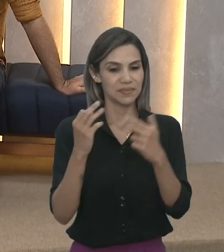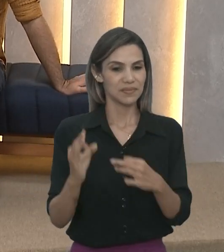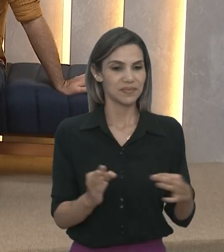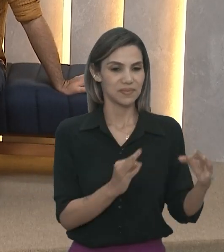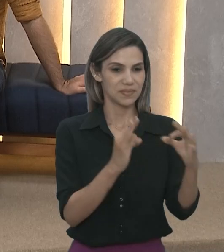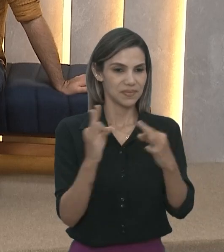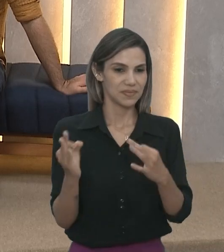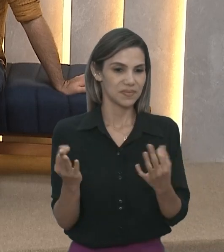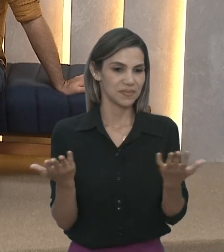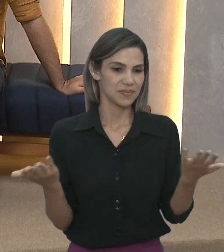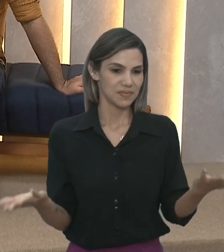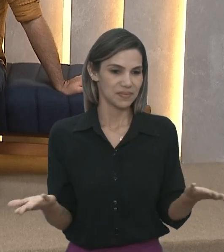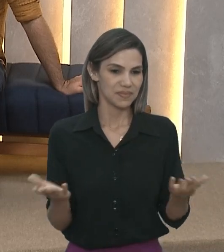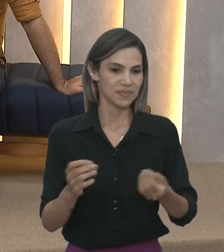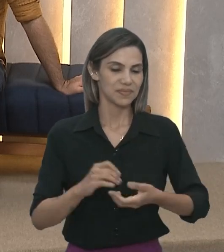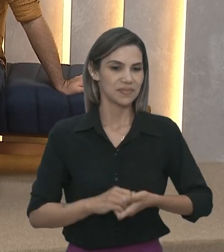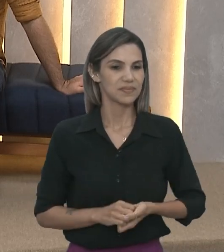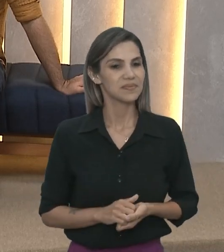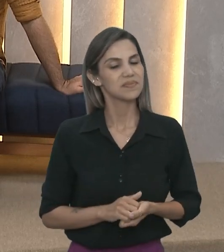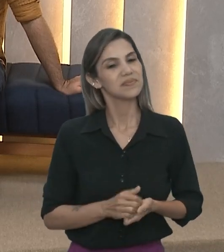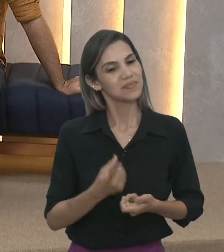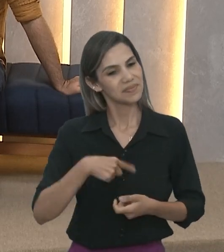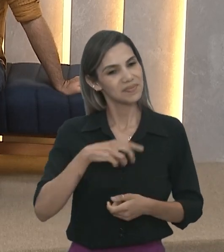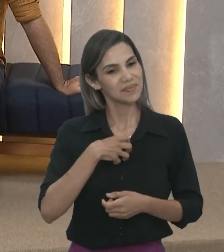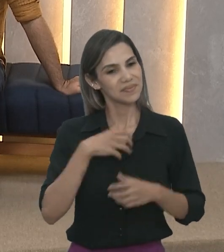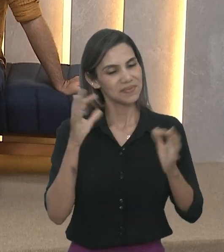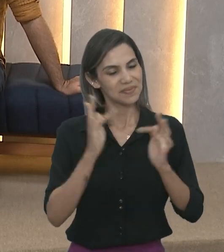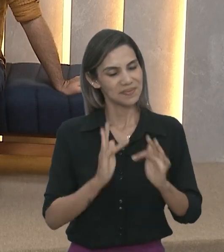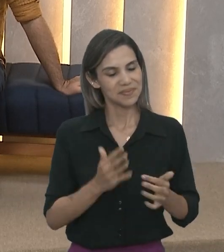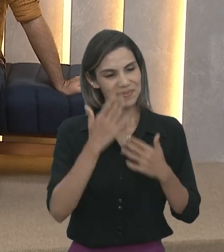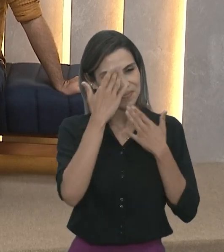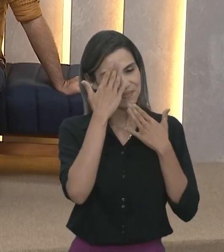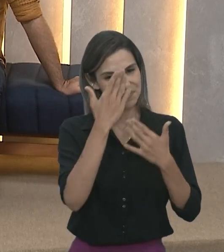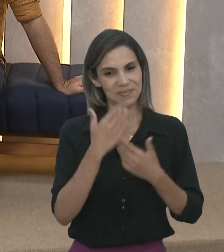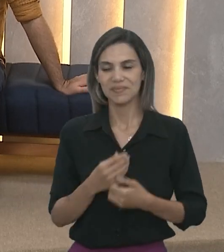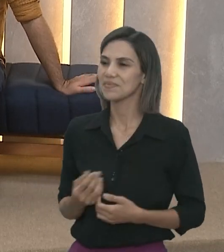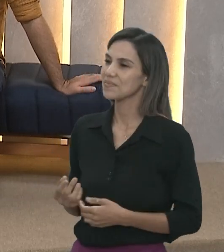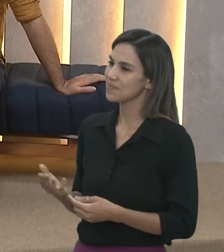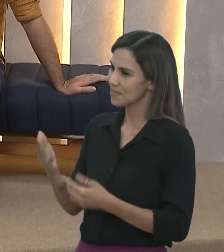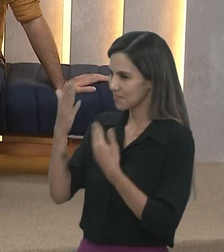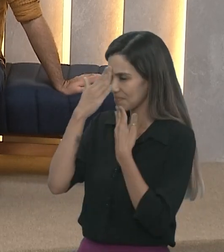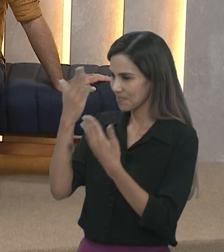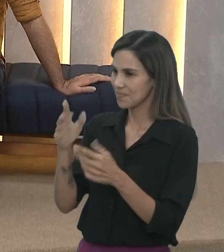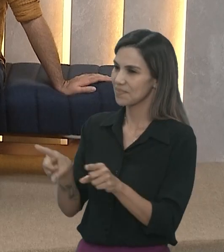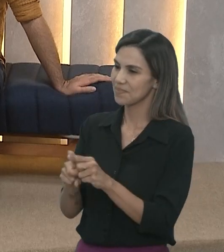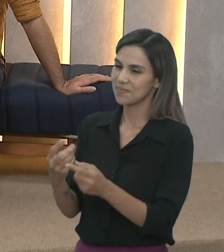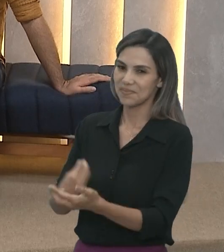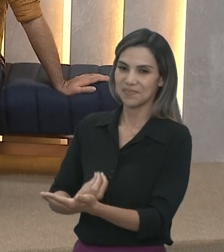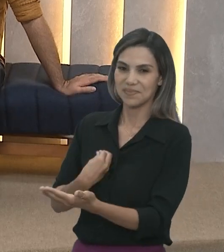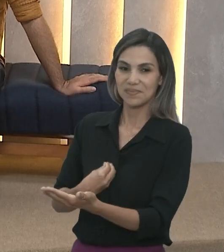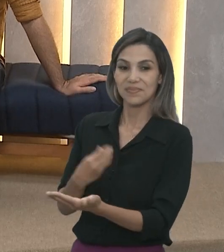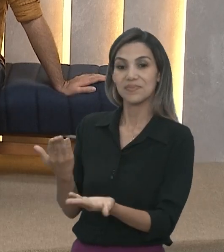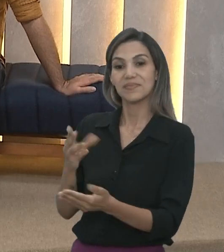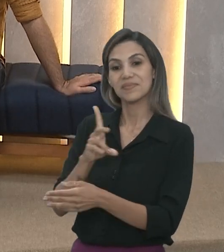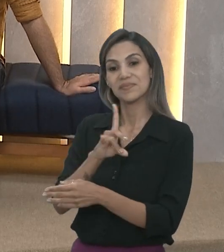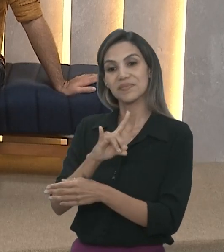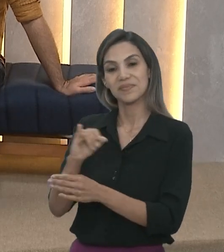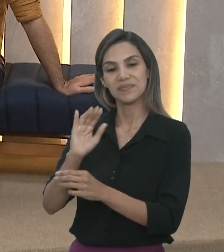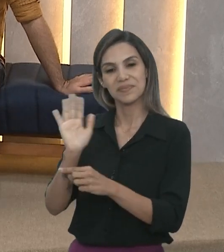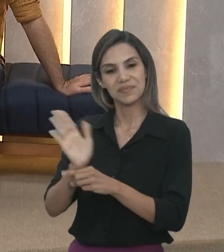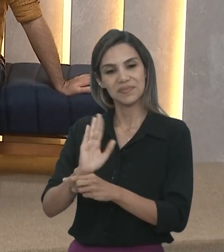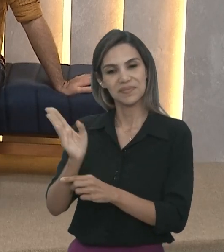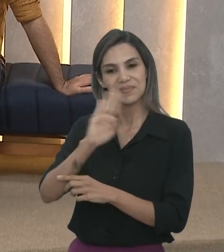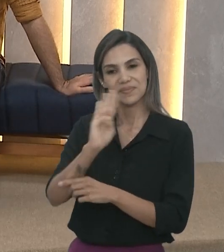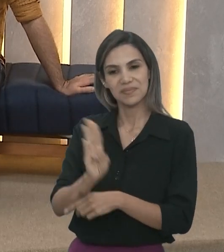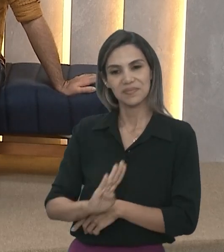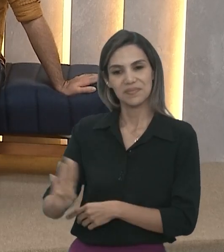e para a gente é uma alegria. Muito obrigada. Obrigada, senhora, aqui pela presença, Dia do Cinema Brasileiro, e a gente vai conversar